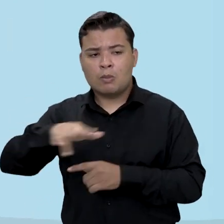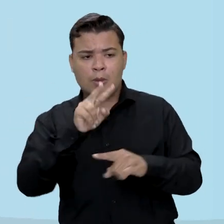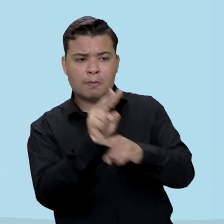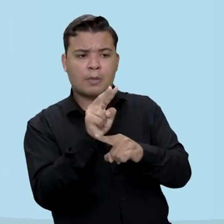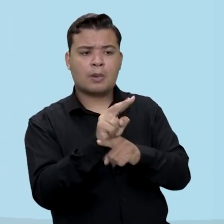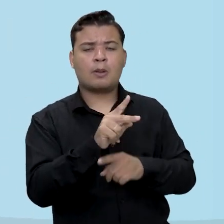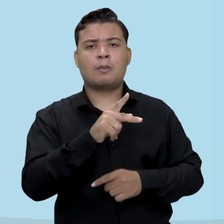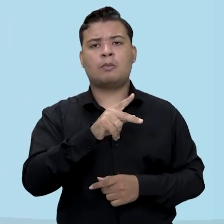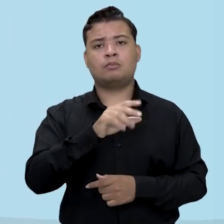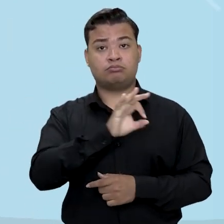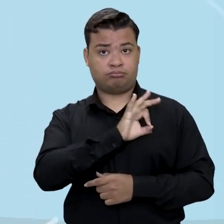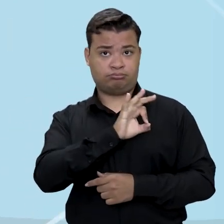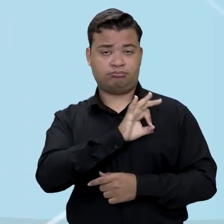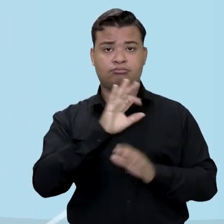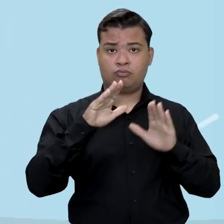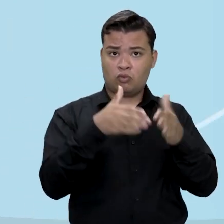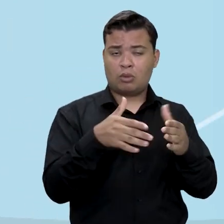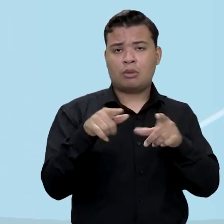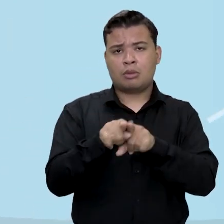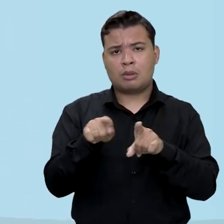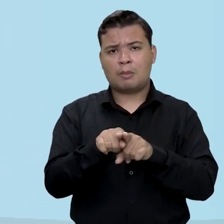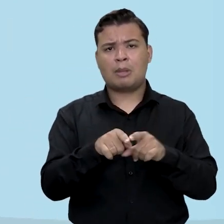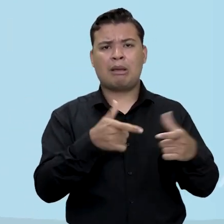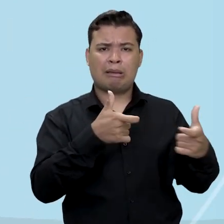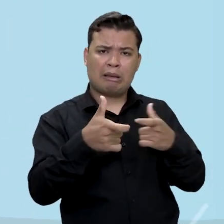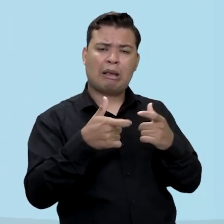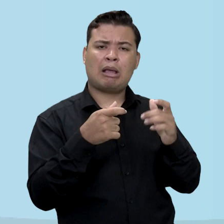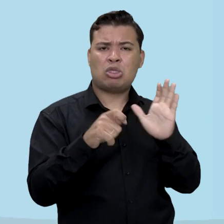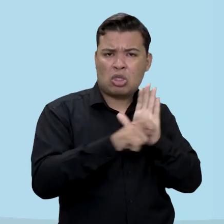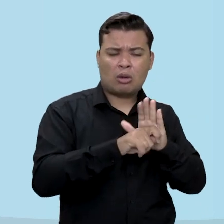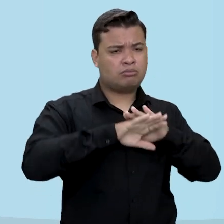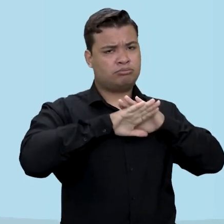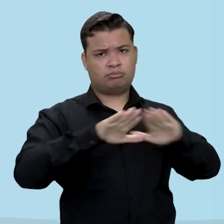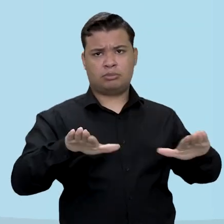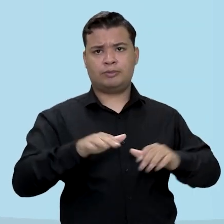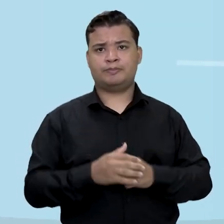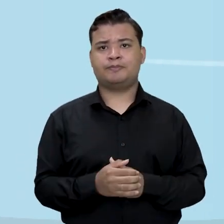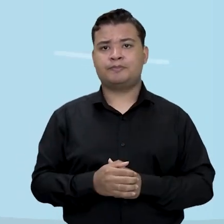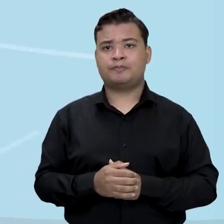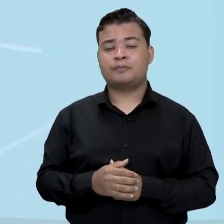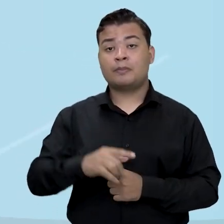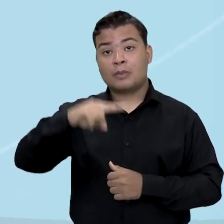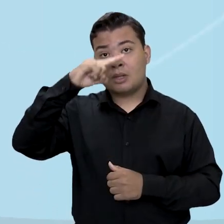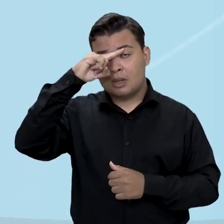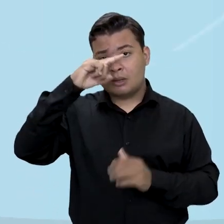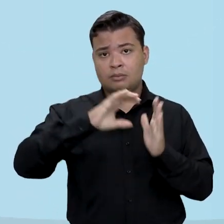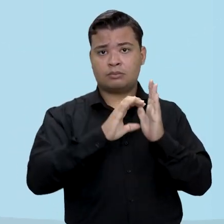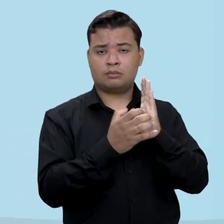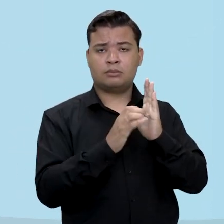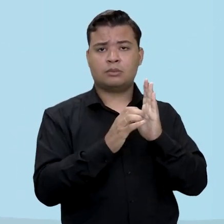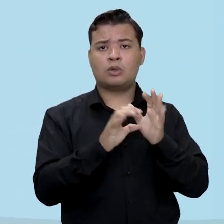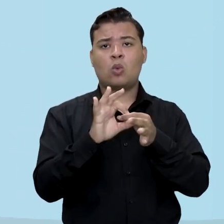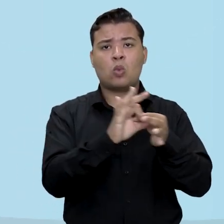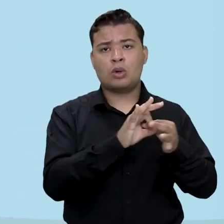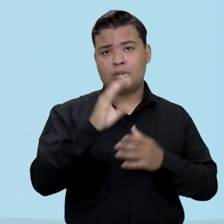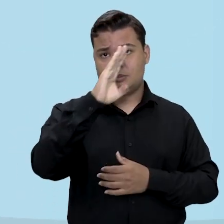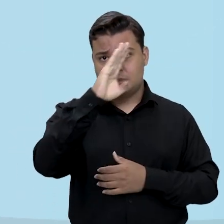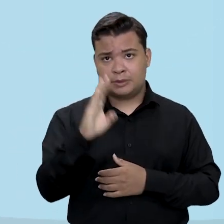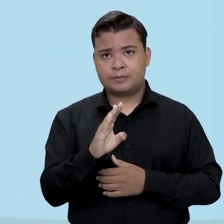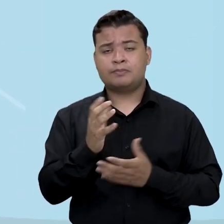civil e militar e eliminar a política de guerra as drogas Ronaldo Caiado do União Brasil